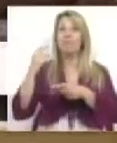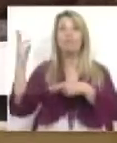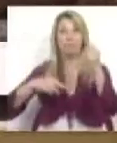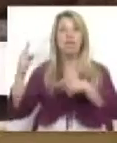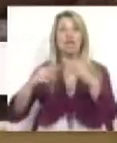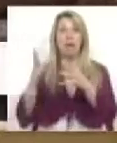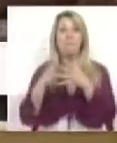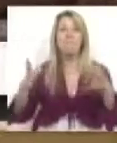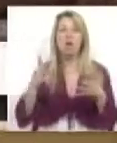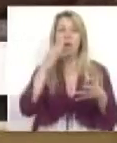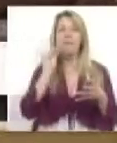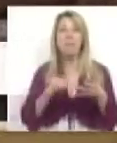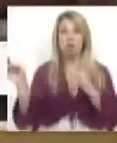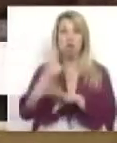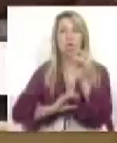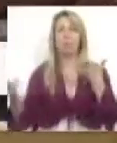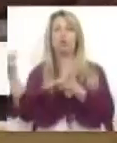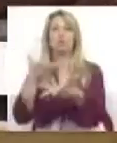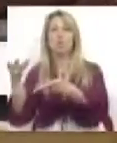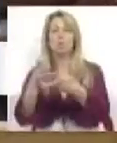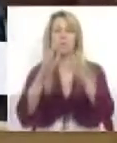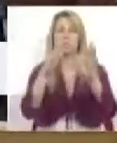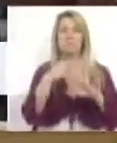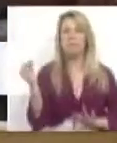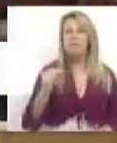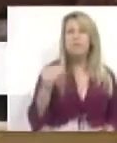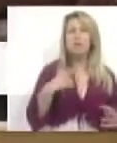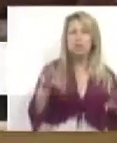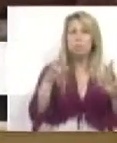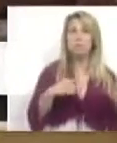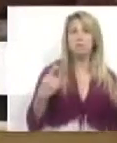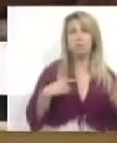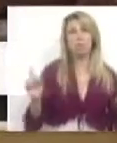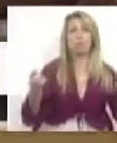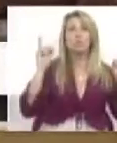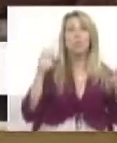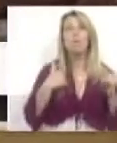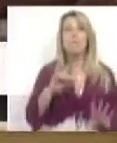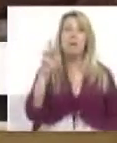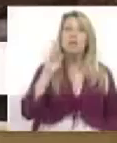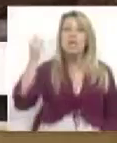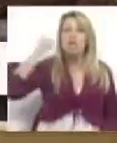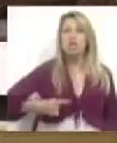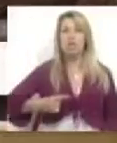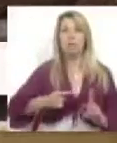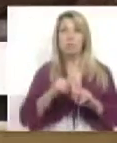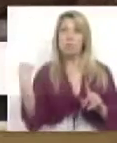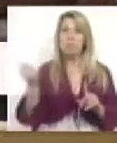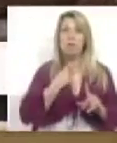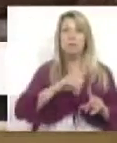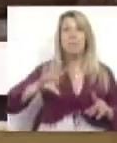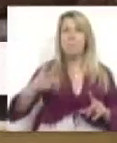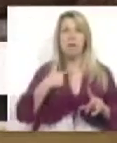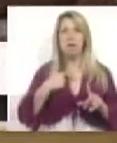Não temos ilusões, senhores deputados, não alimentamos falsas esperanças, mas somos exigentes com o nosso país e recusamos participar